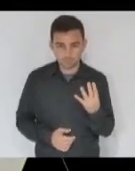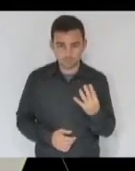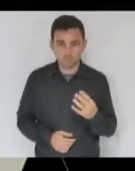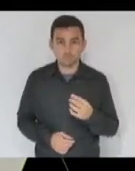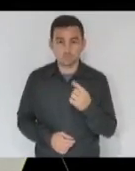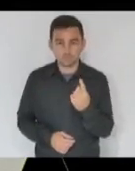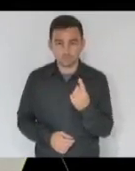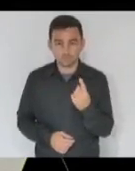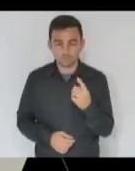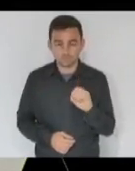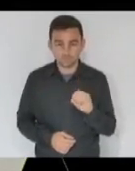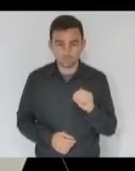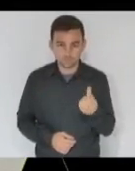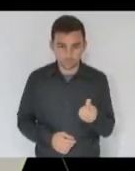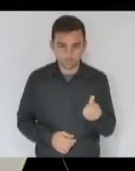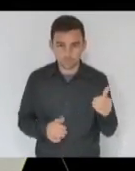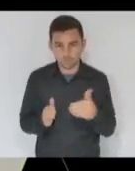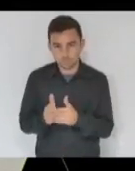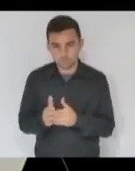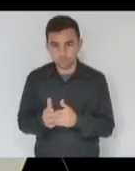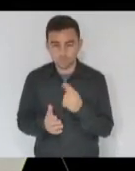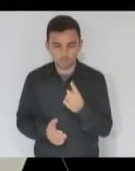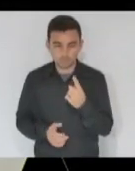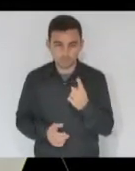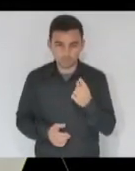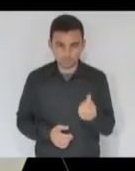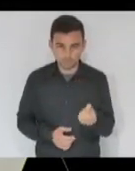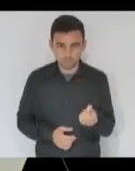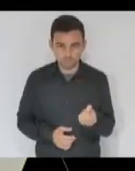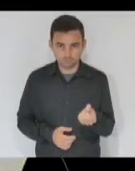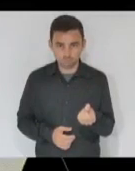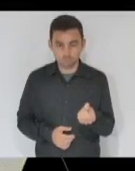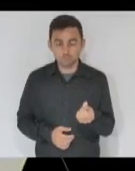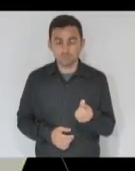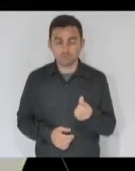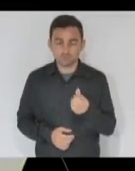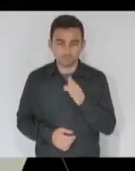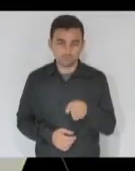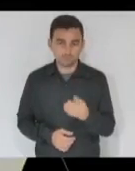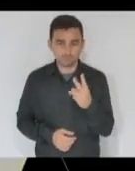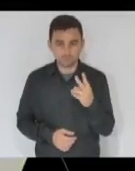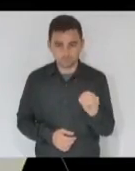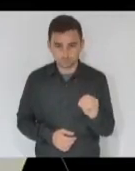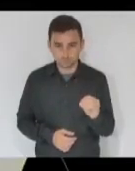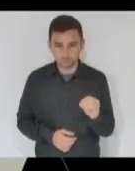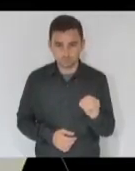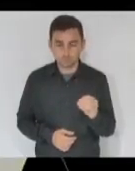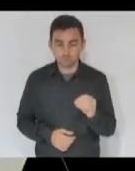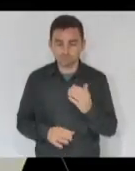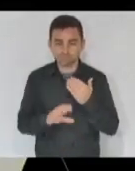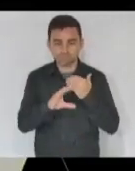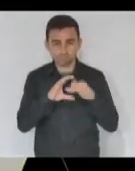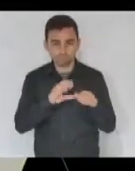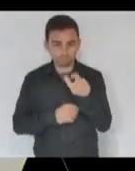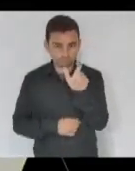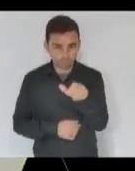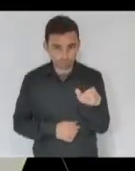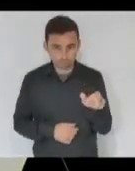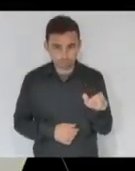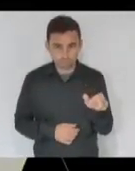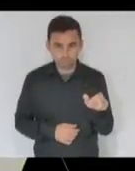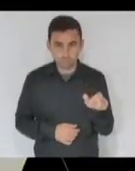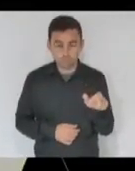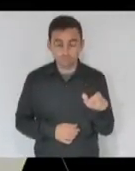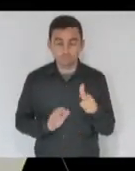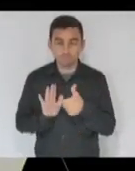e 106 a 116 2020 e comunicou que encaminhará aos destinatários